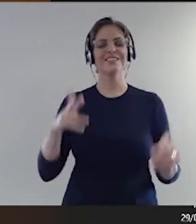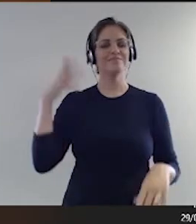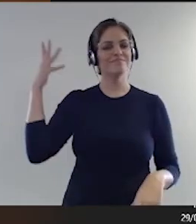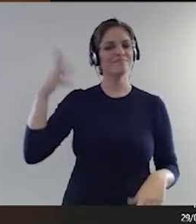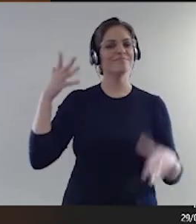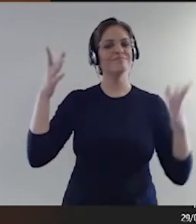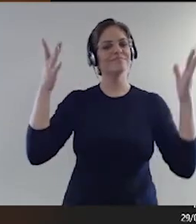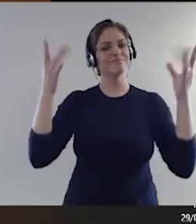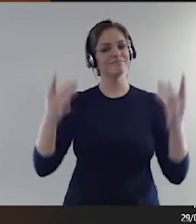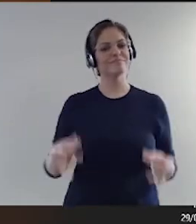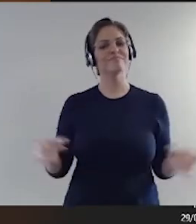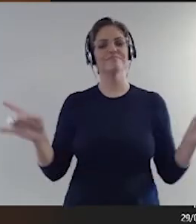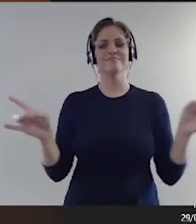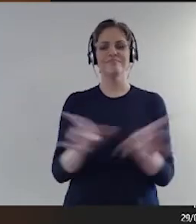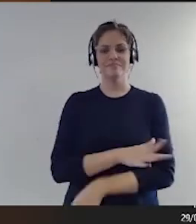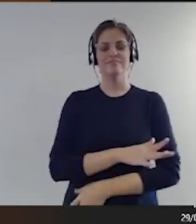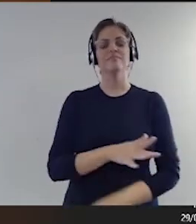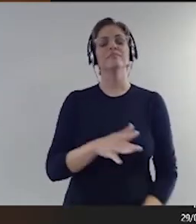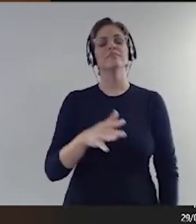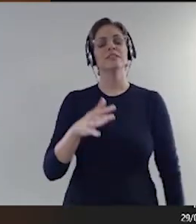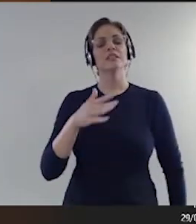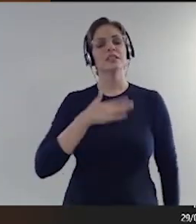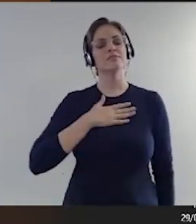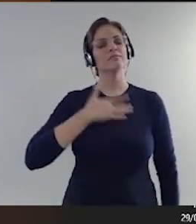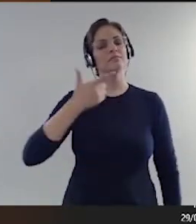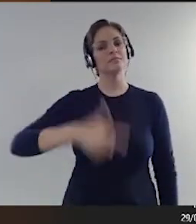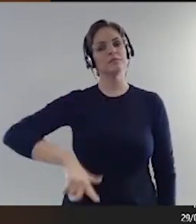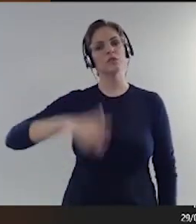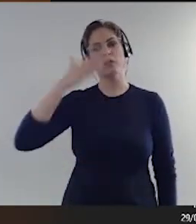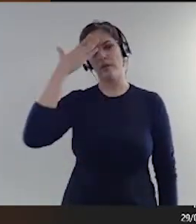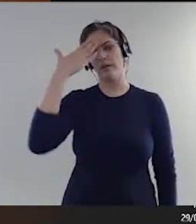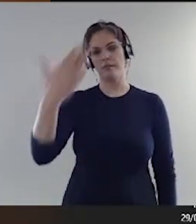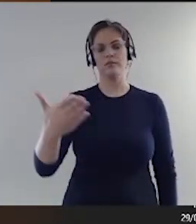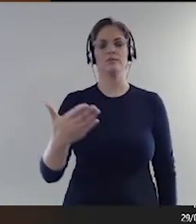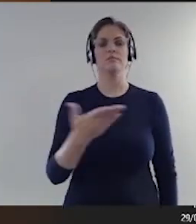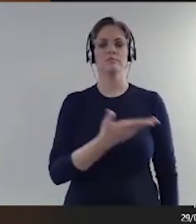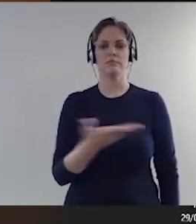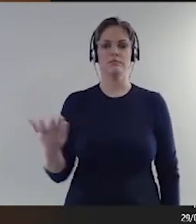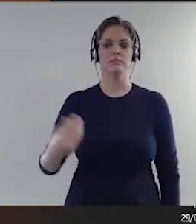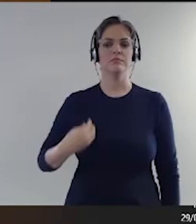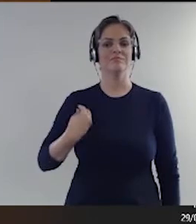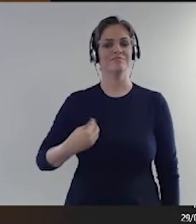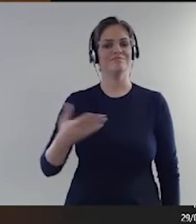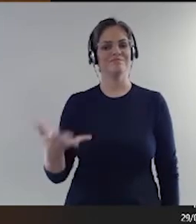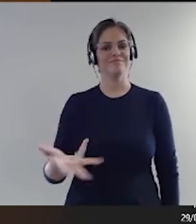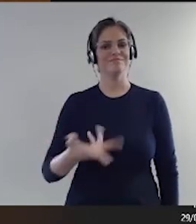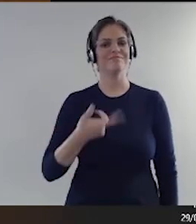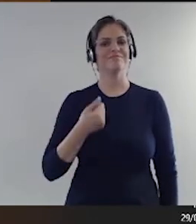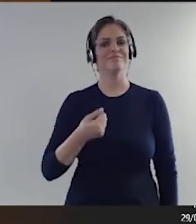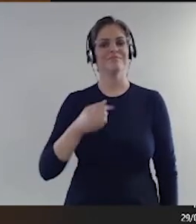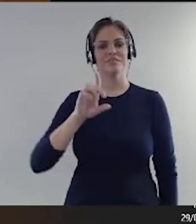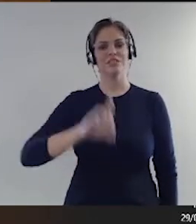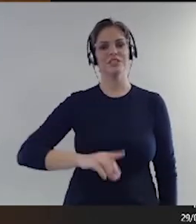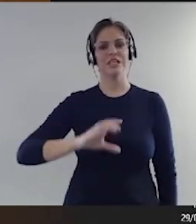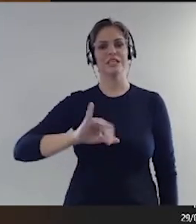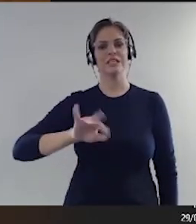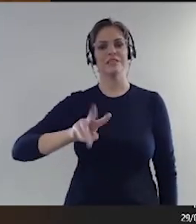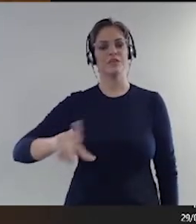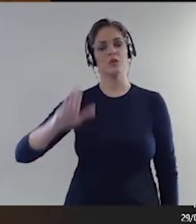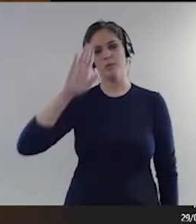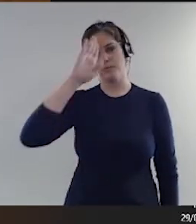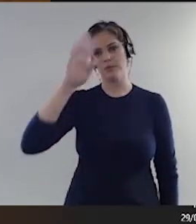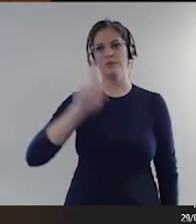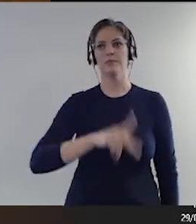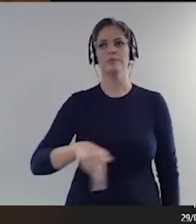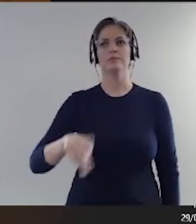colocar, renovando meu agradecimento, né, poder estar ao lado desses civilistas, em especial do professor Paulo Lobo, né, que é